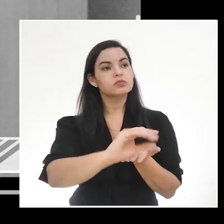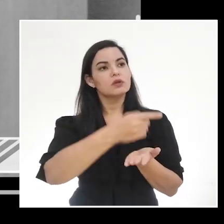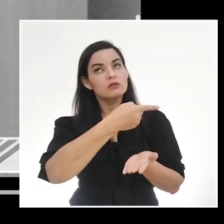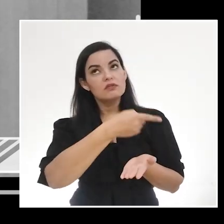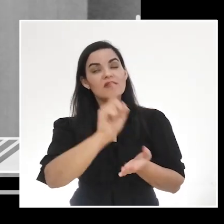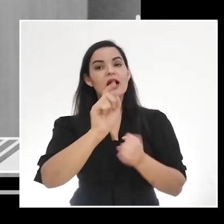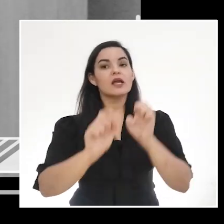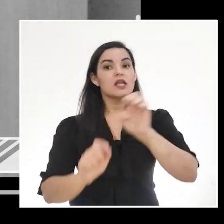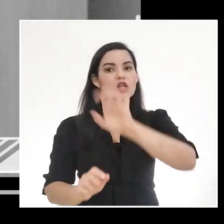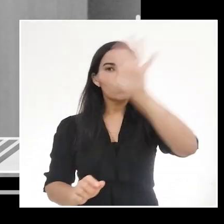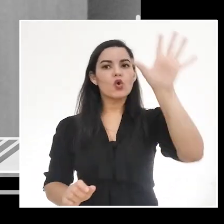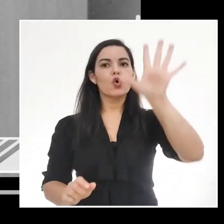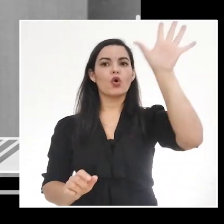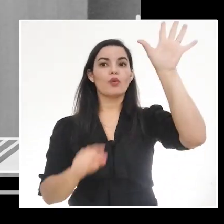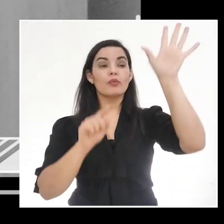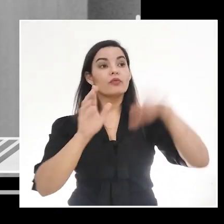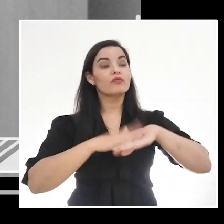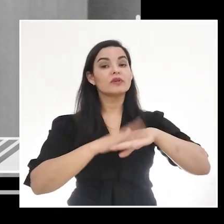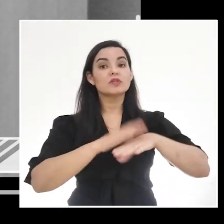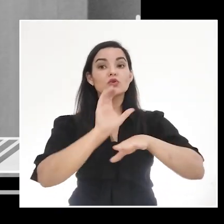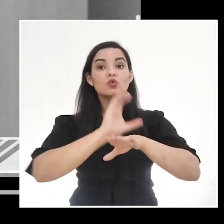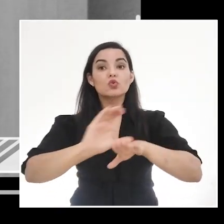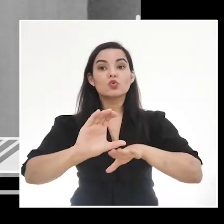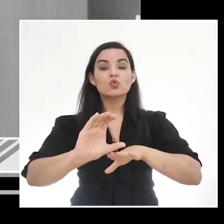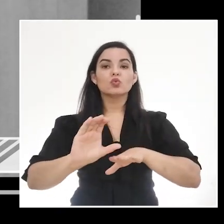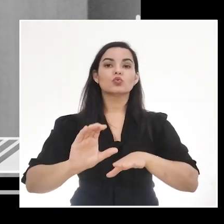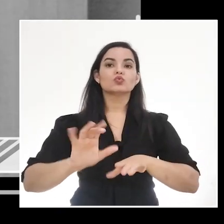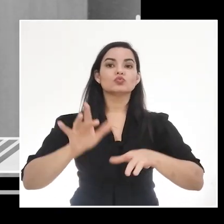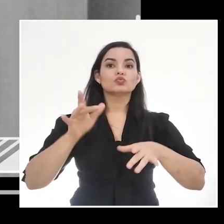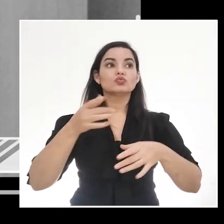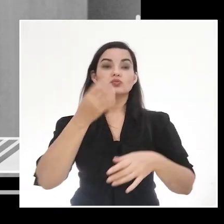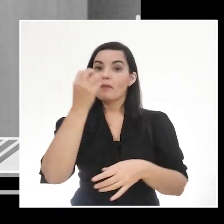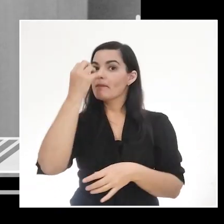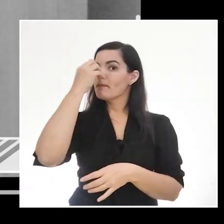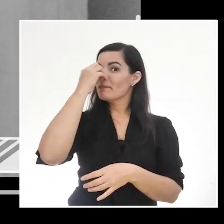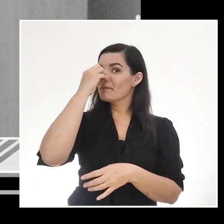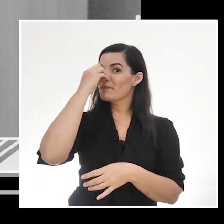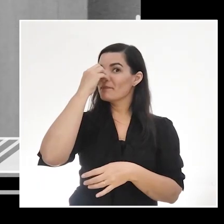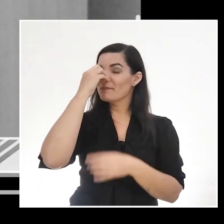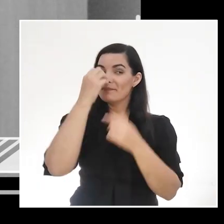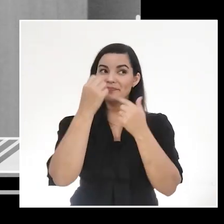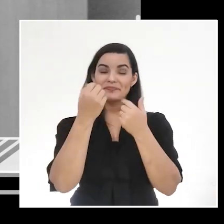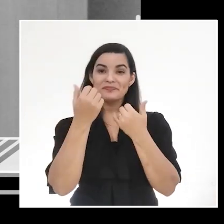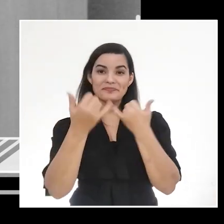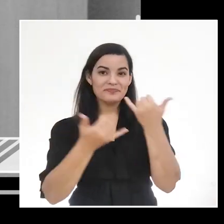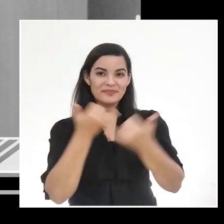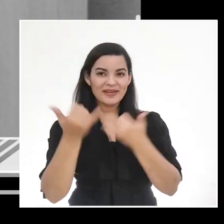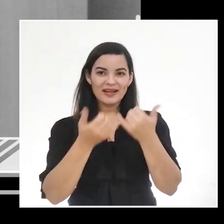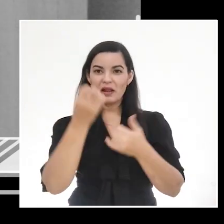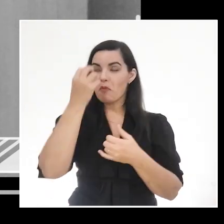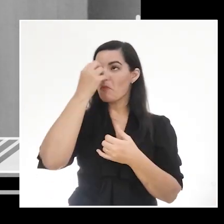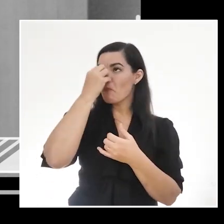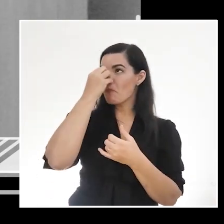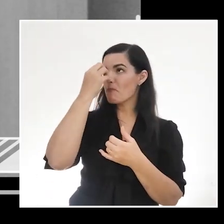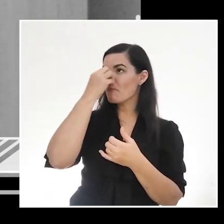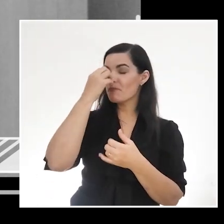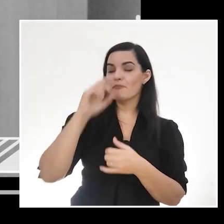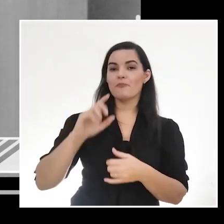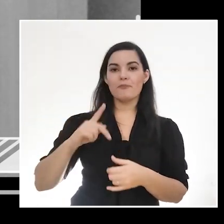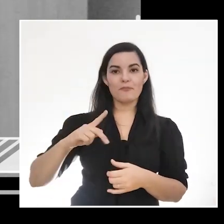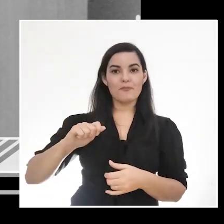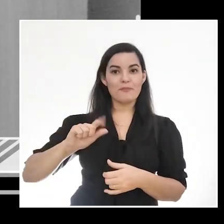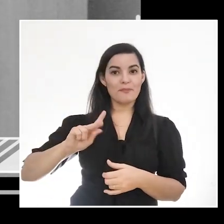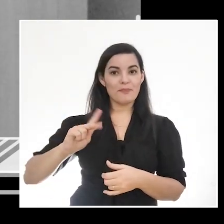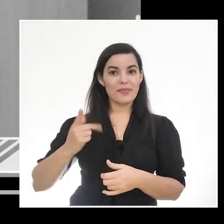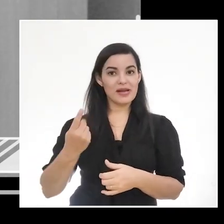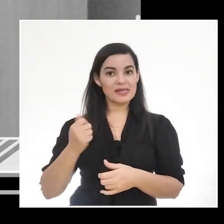eu vi que ele era extremamente talentoso, nós investimos e mandamos ele para a Europa para ele fazer um curso de palhaço, né?